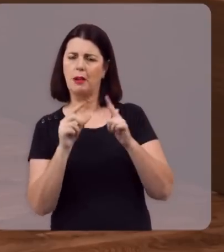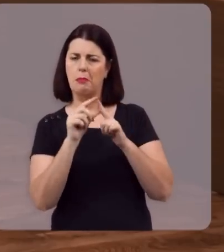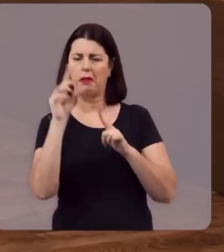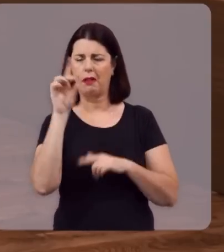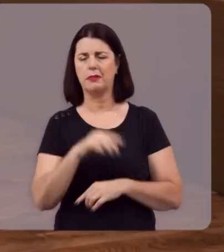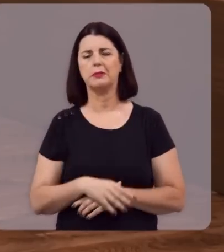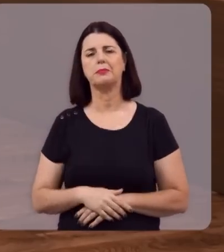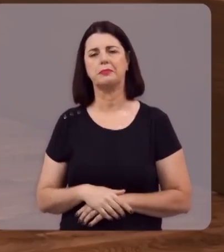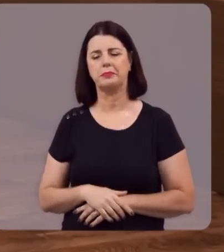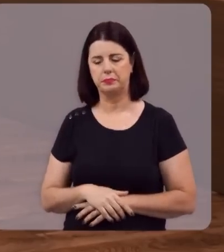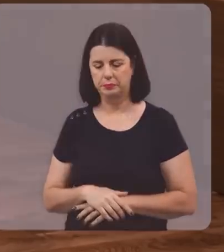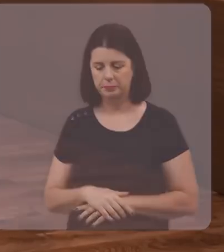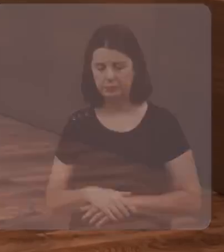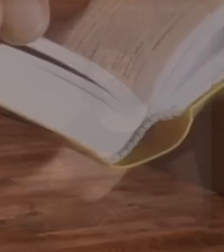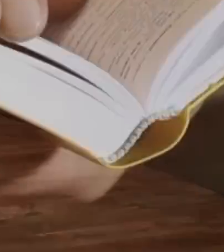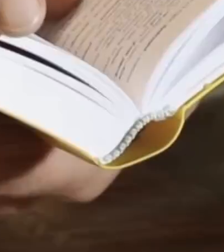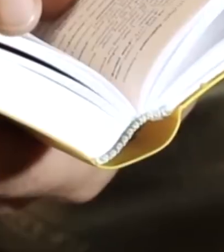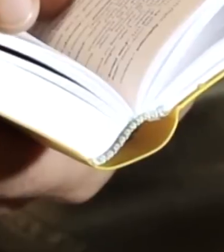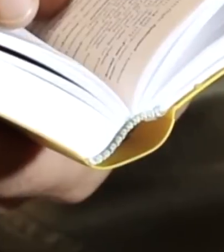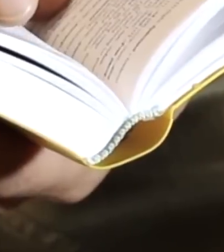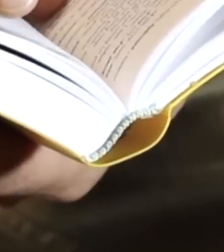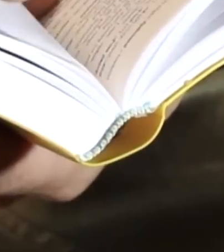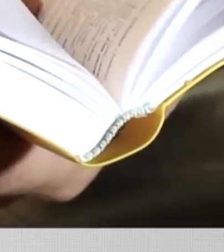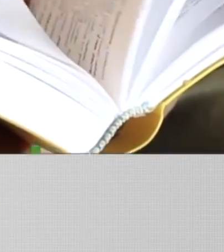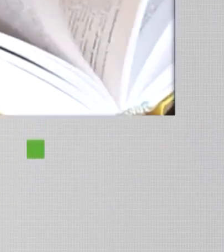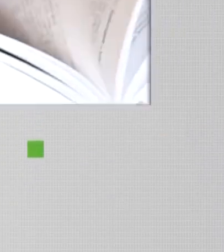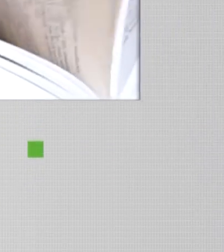a leitura deste texto